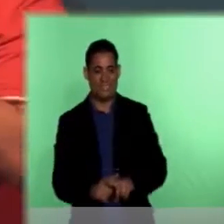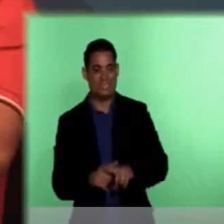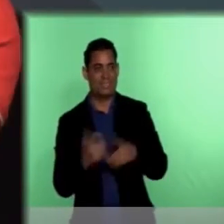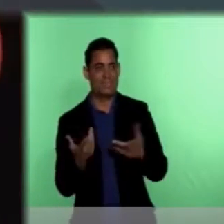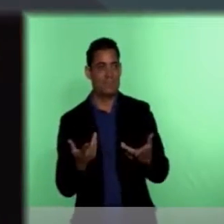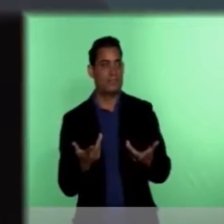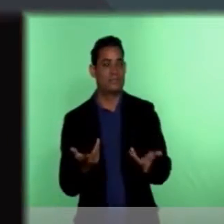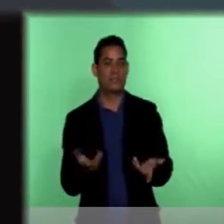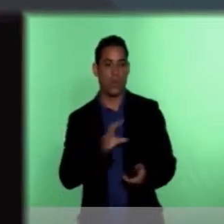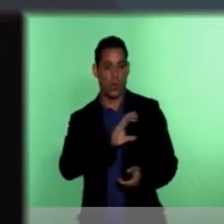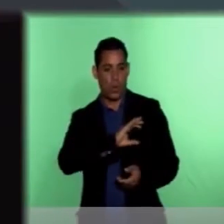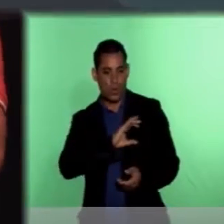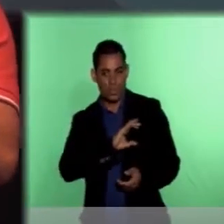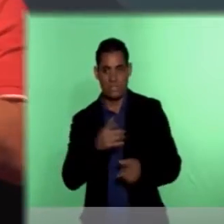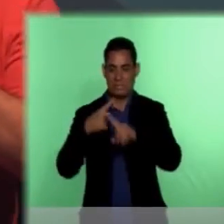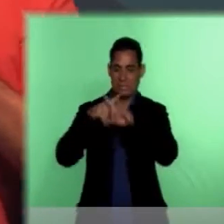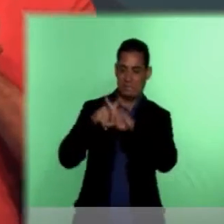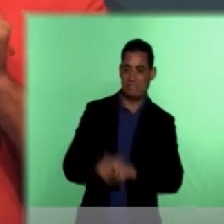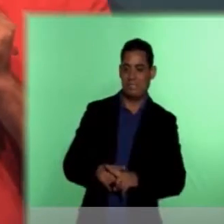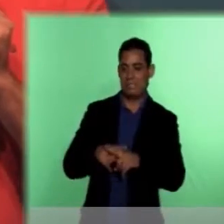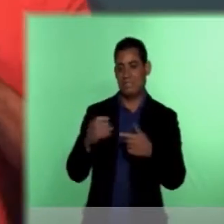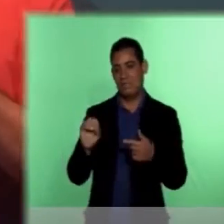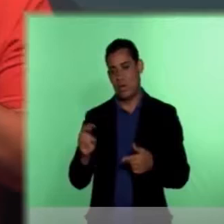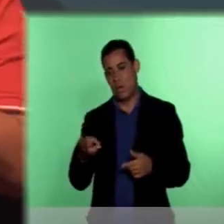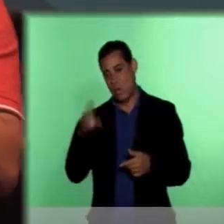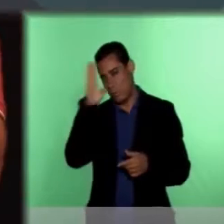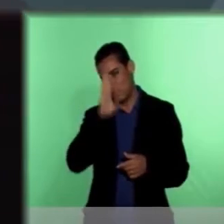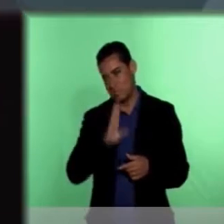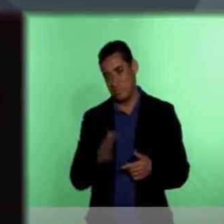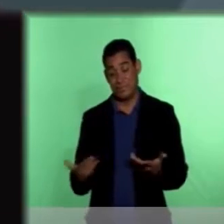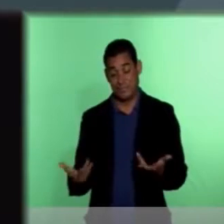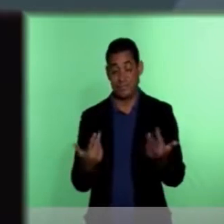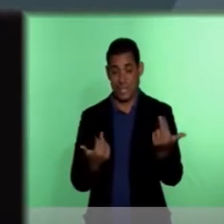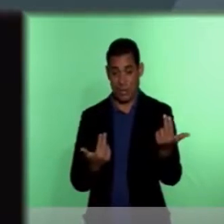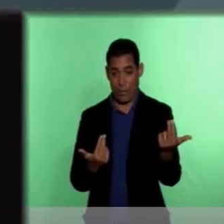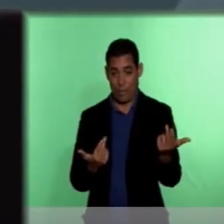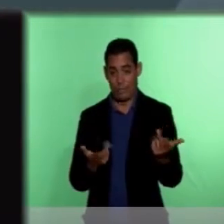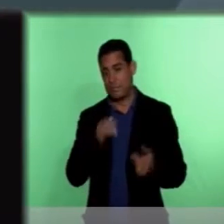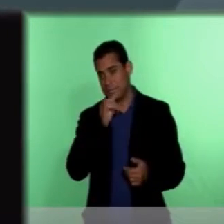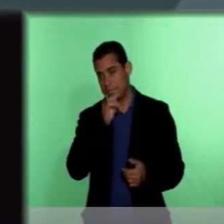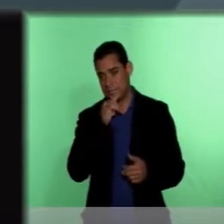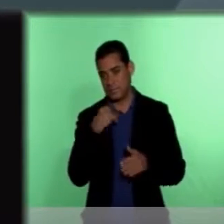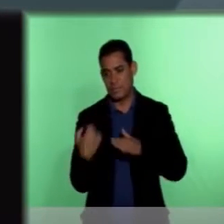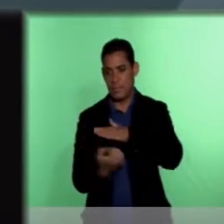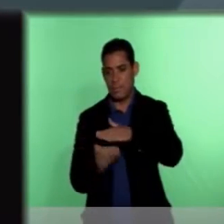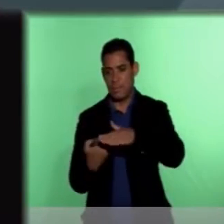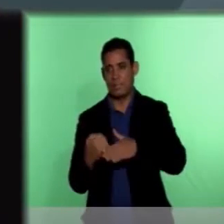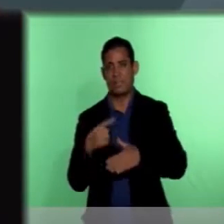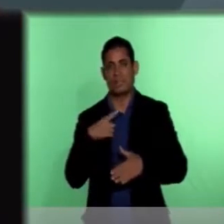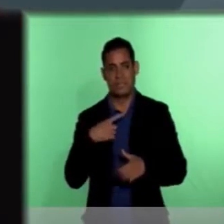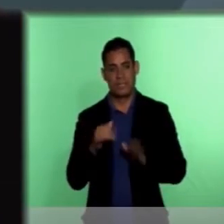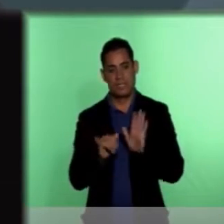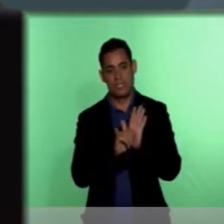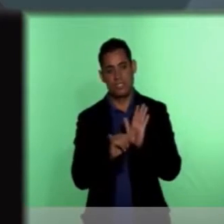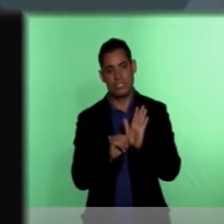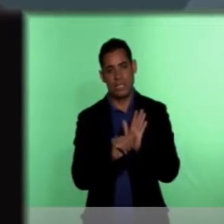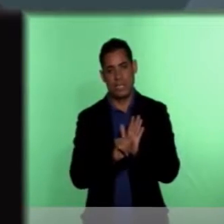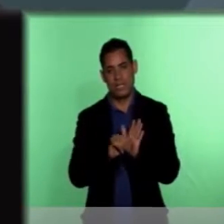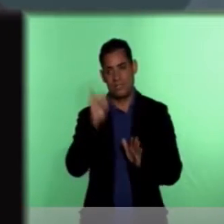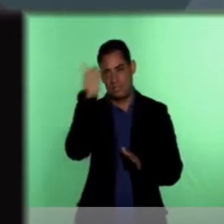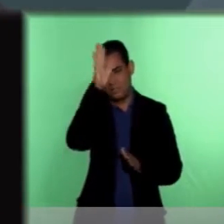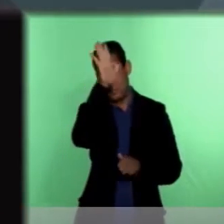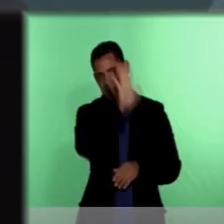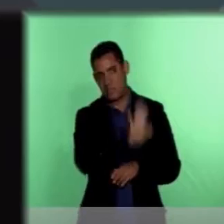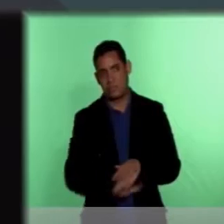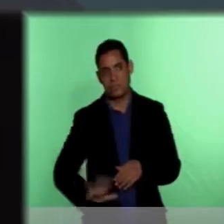Mas o fato é que a empresa tem essa função de identidade nacional. Então,